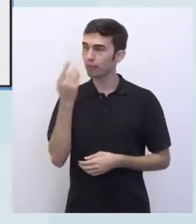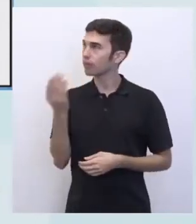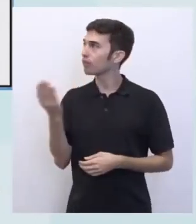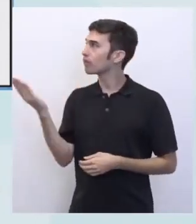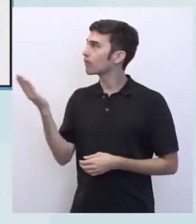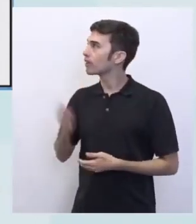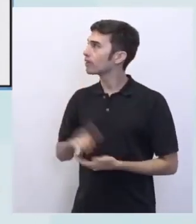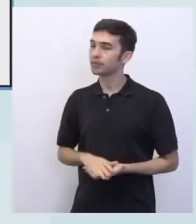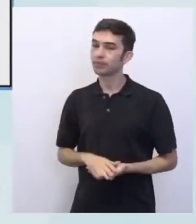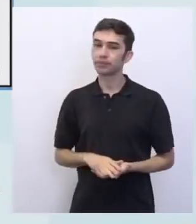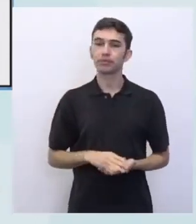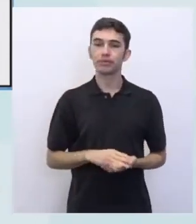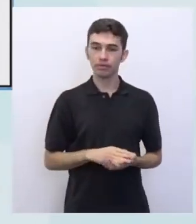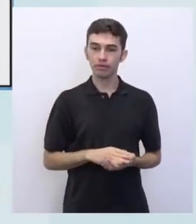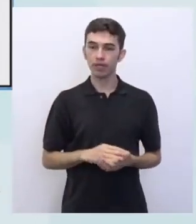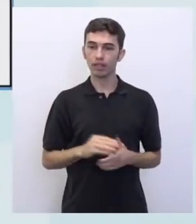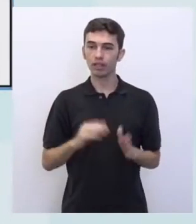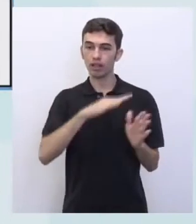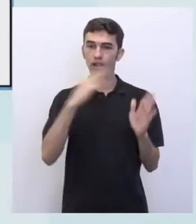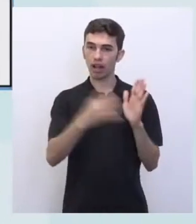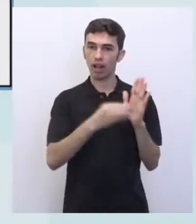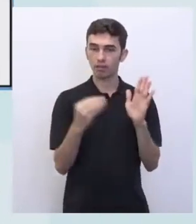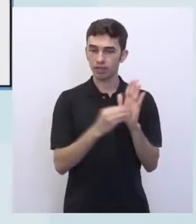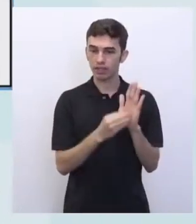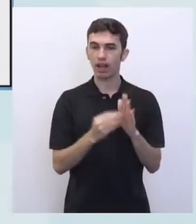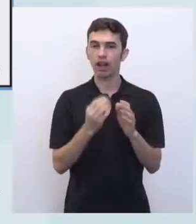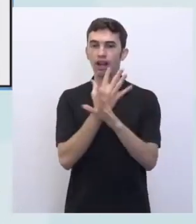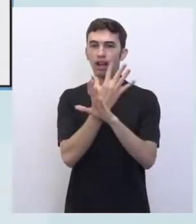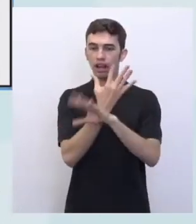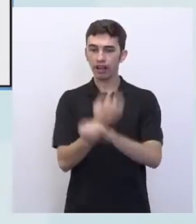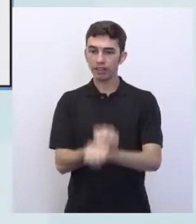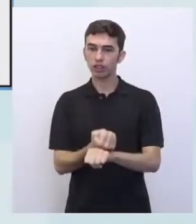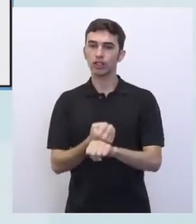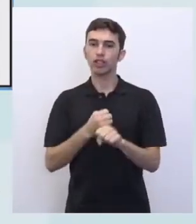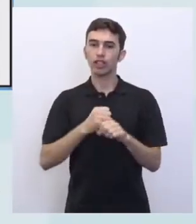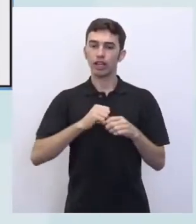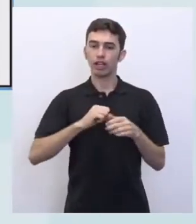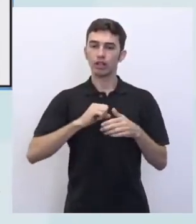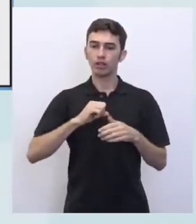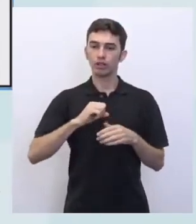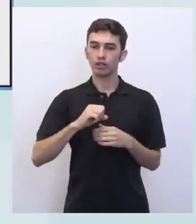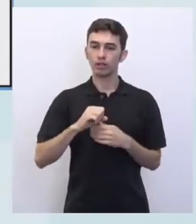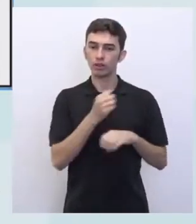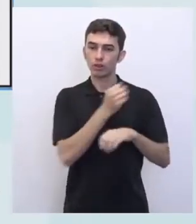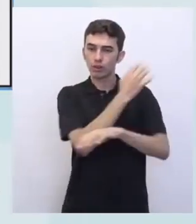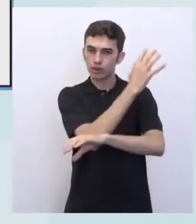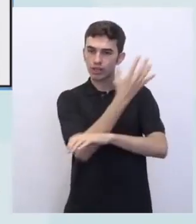Amazônia, Caatinga, Cerrado, Mata Atlântica, Pampa, Pantanal e o